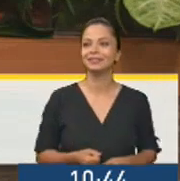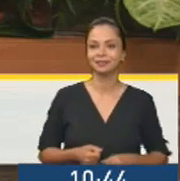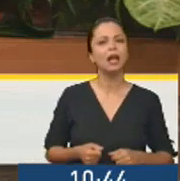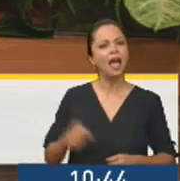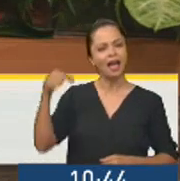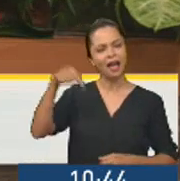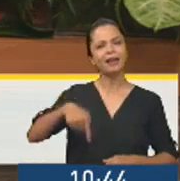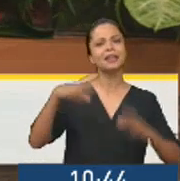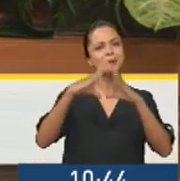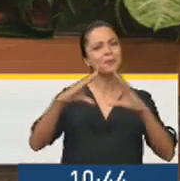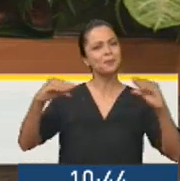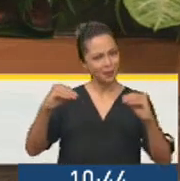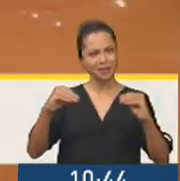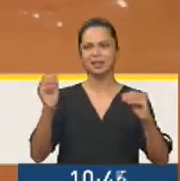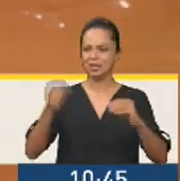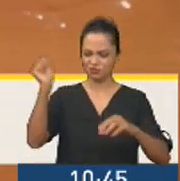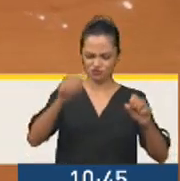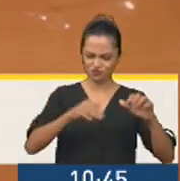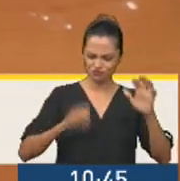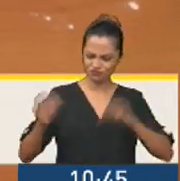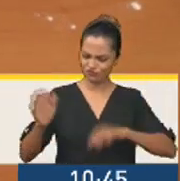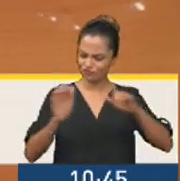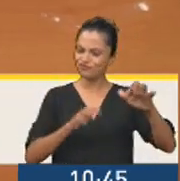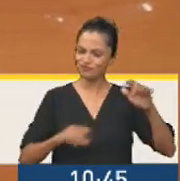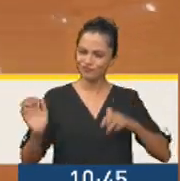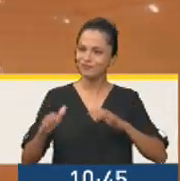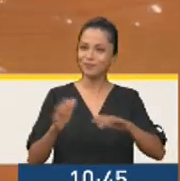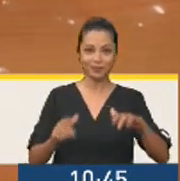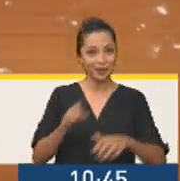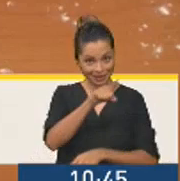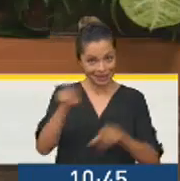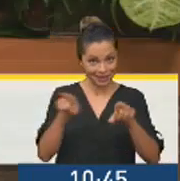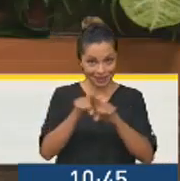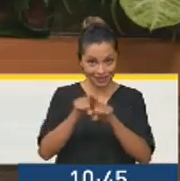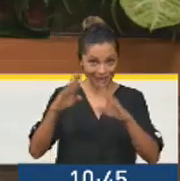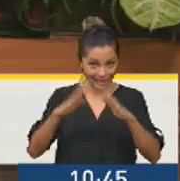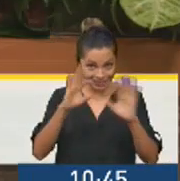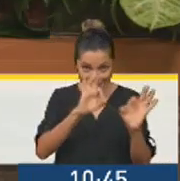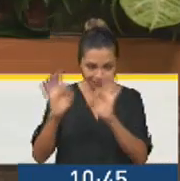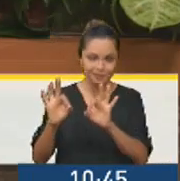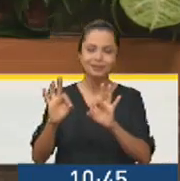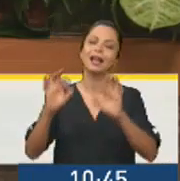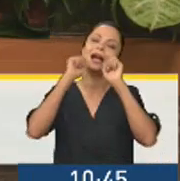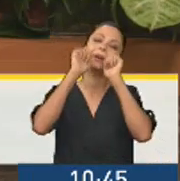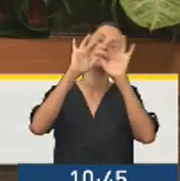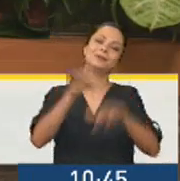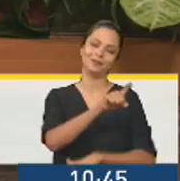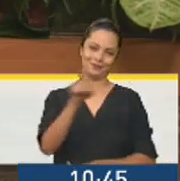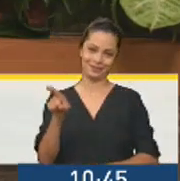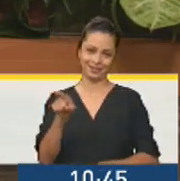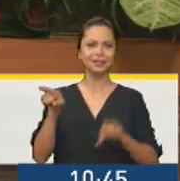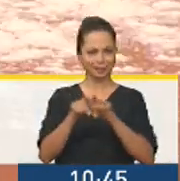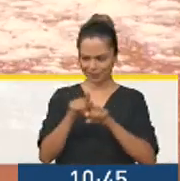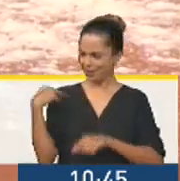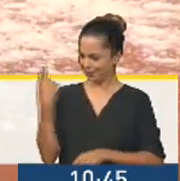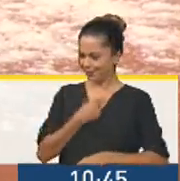aqui na Band, abençoar você que está assistindo a gente aí em casa, abençoar todos nós, né? Porque isso é uma coisa que